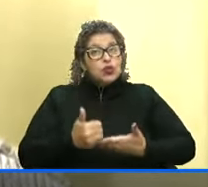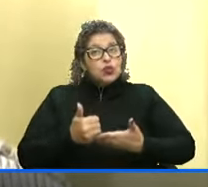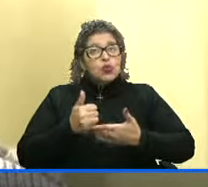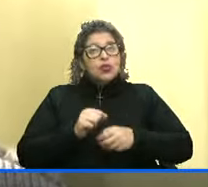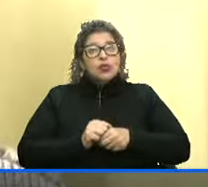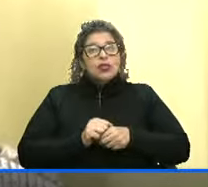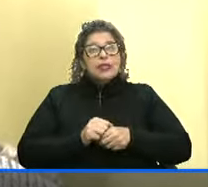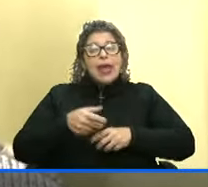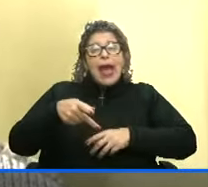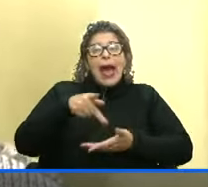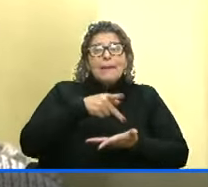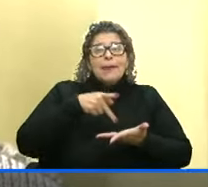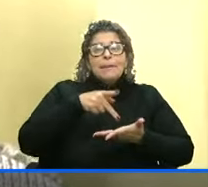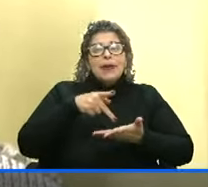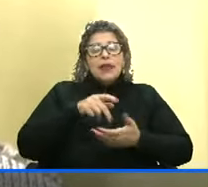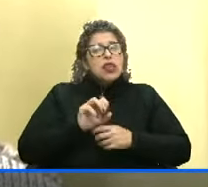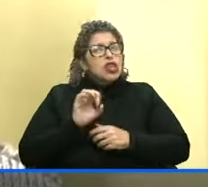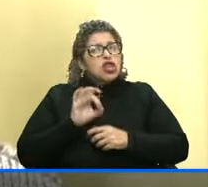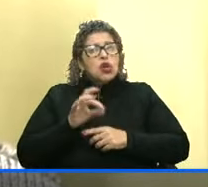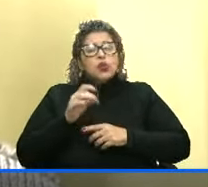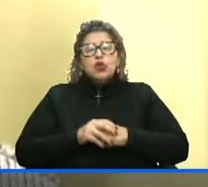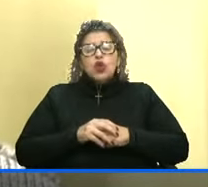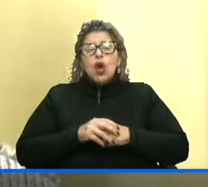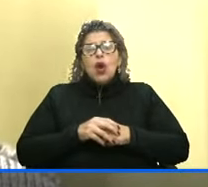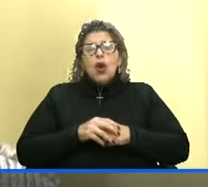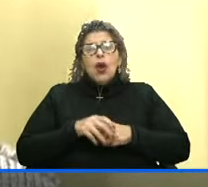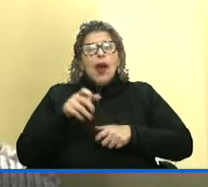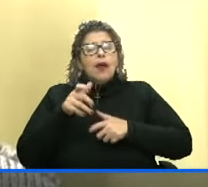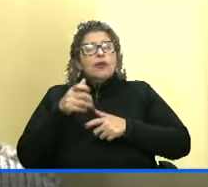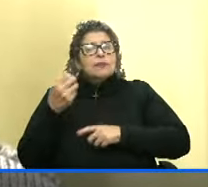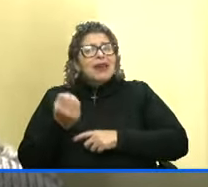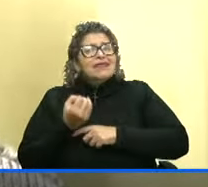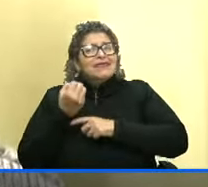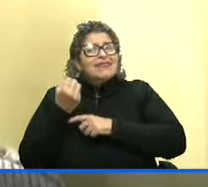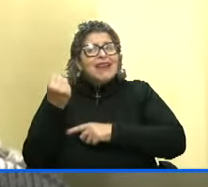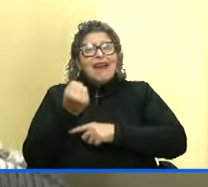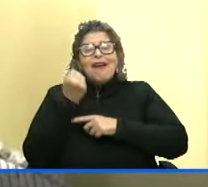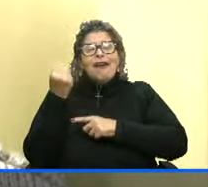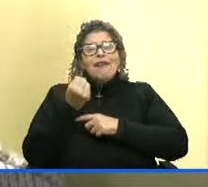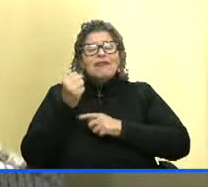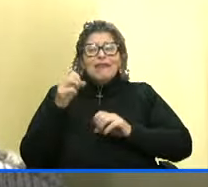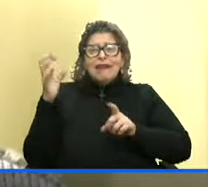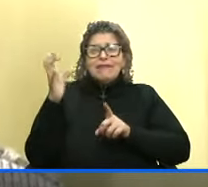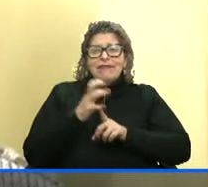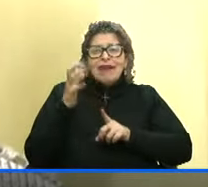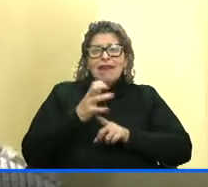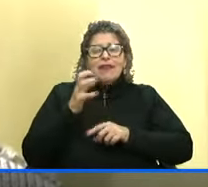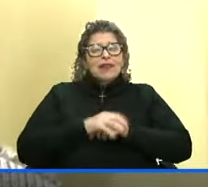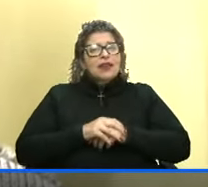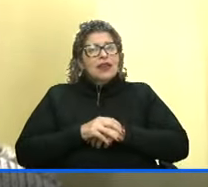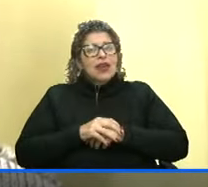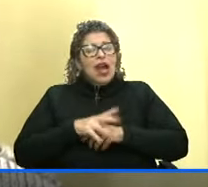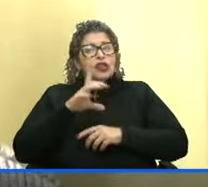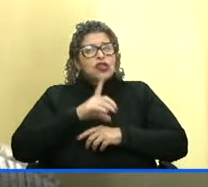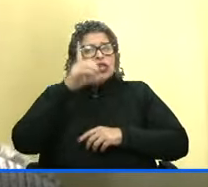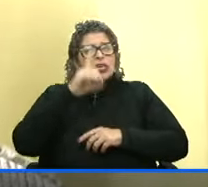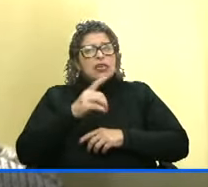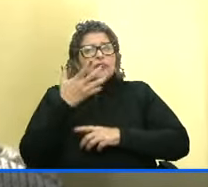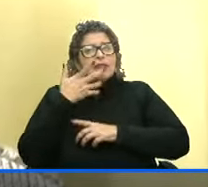a mapear não só os casos mais graves do ataque ao direito à infância, no que tange à